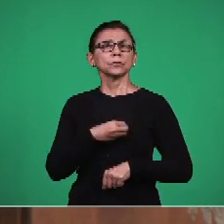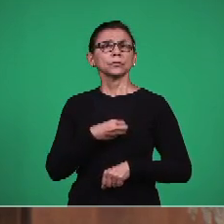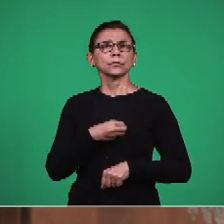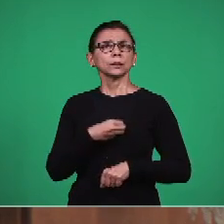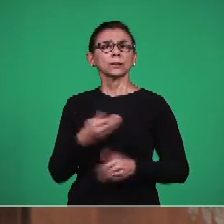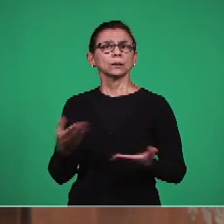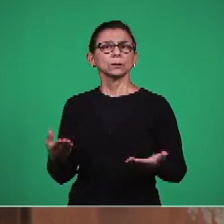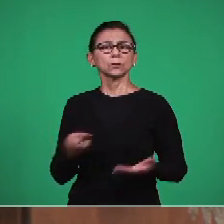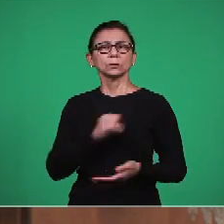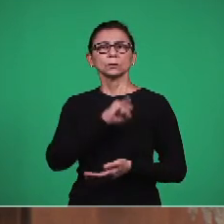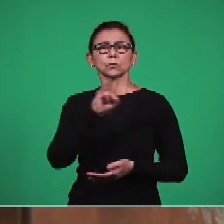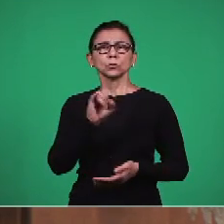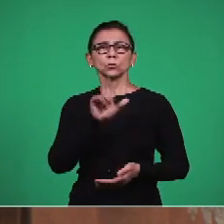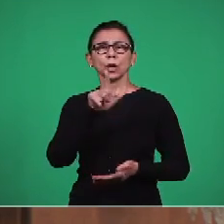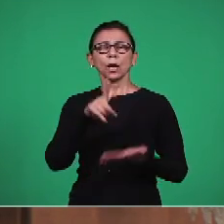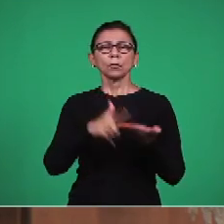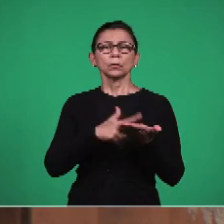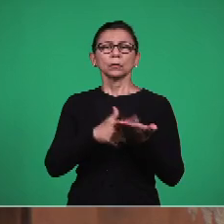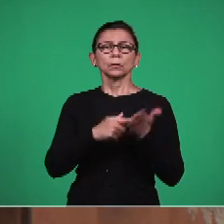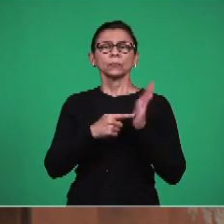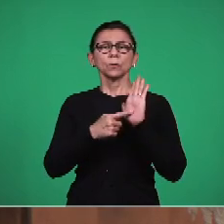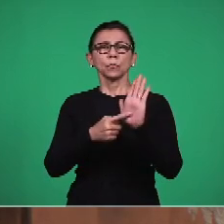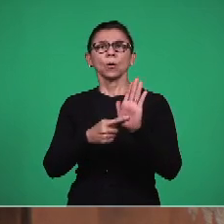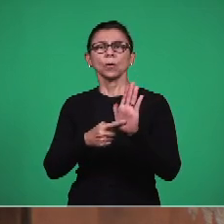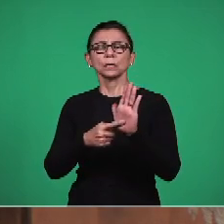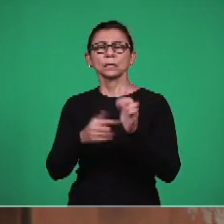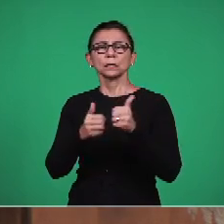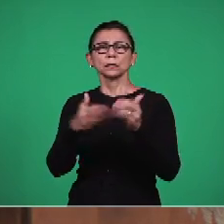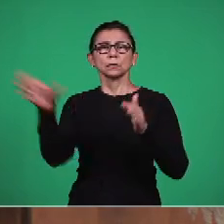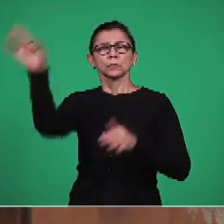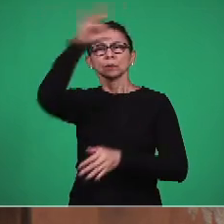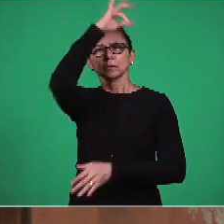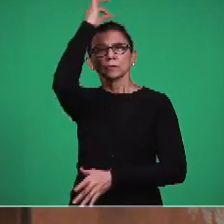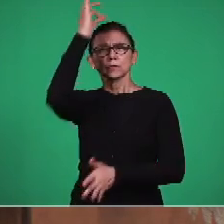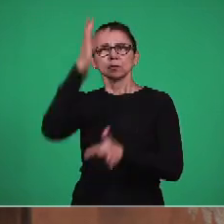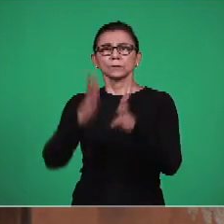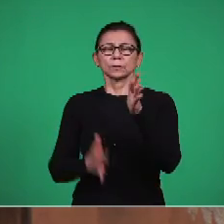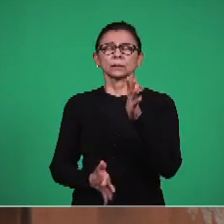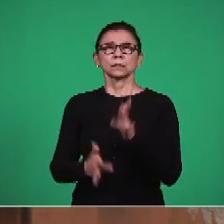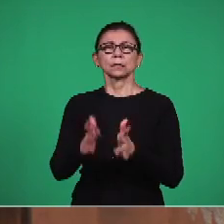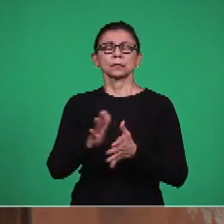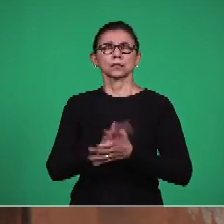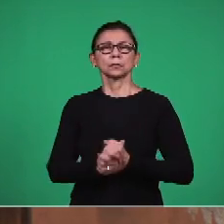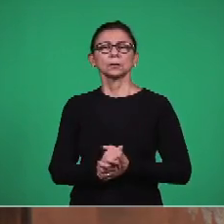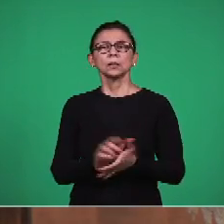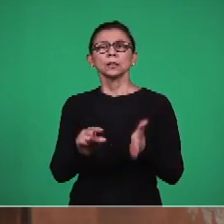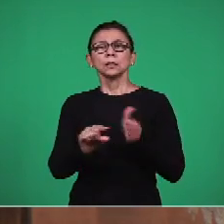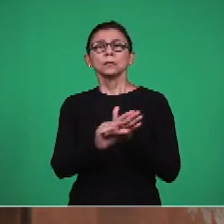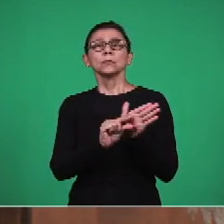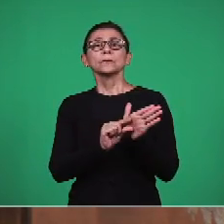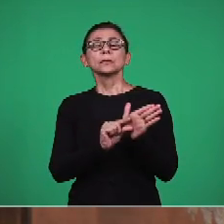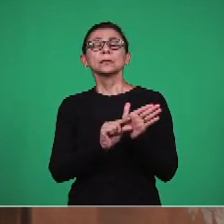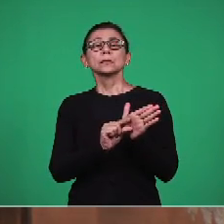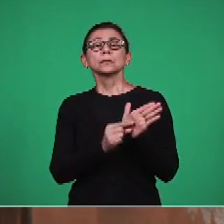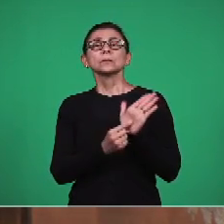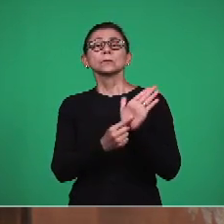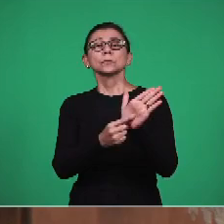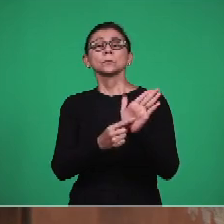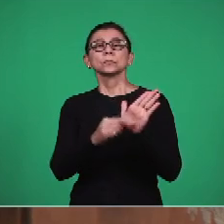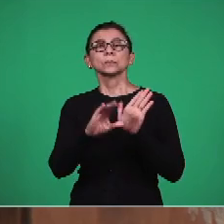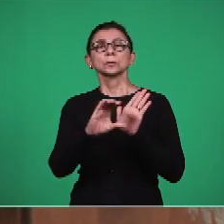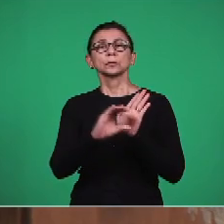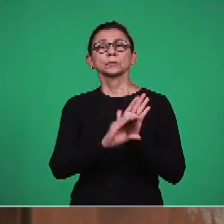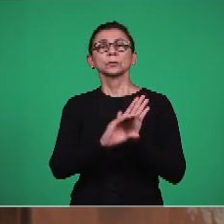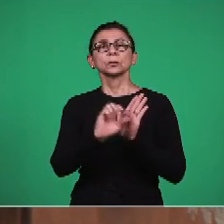Joel, nos dias de medo, derramarei do meu Espírito sobre... Então, isso ocorre quando? Em que versículo do primeiro capítulo? No capítulo 8. Qual é